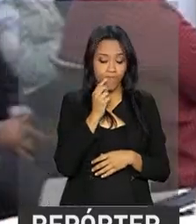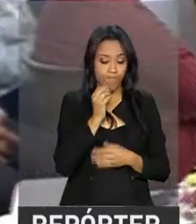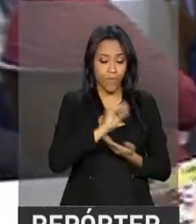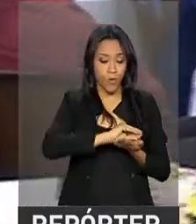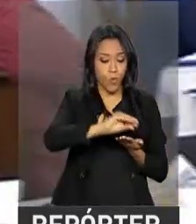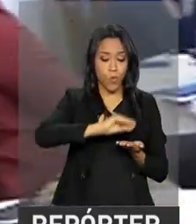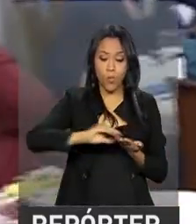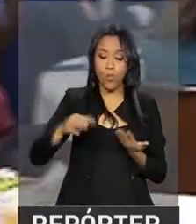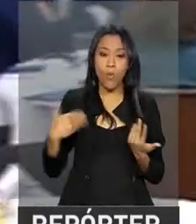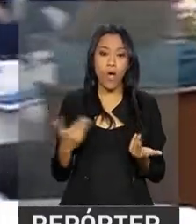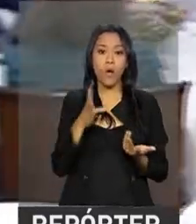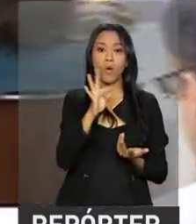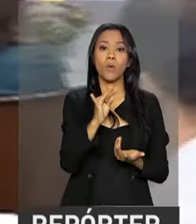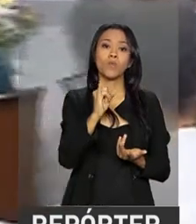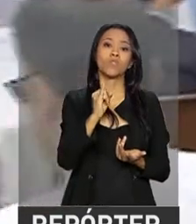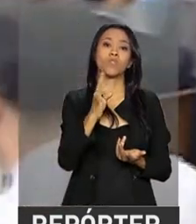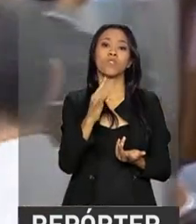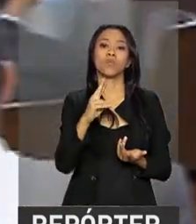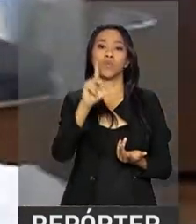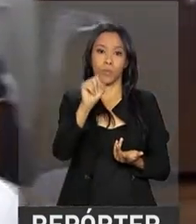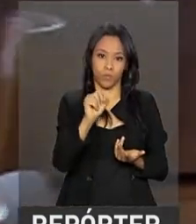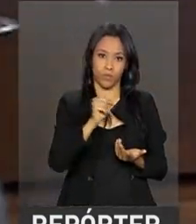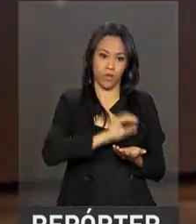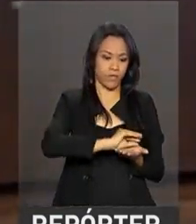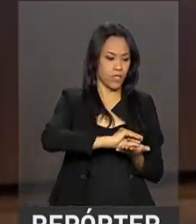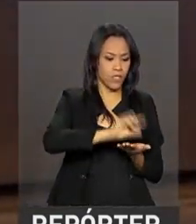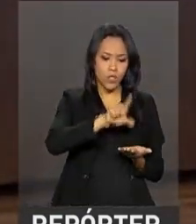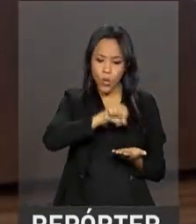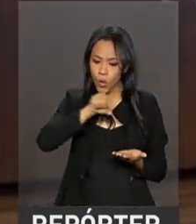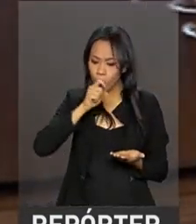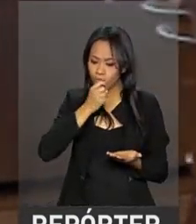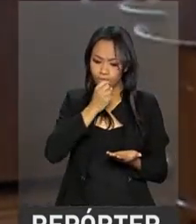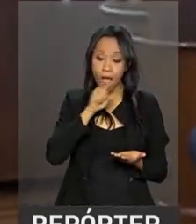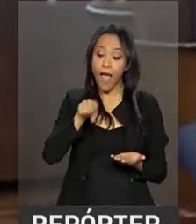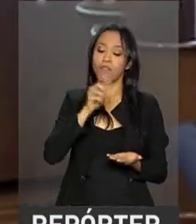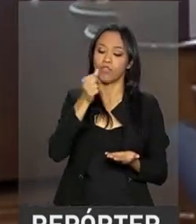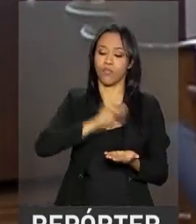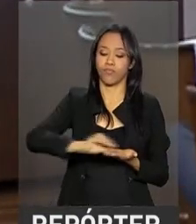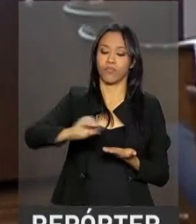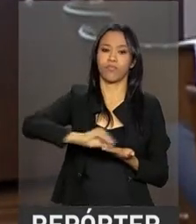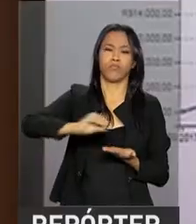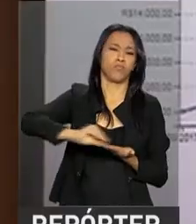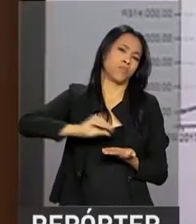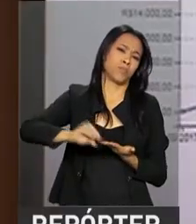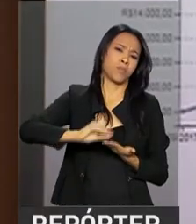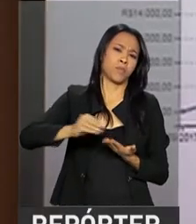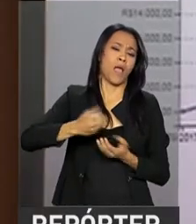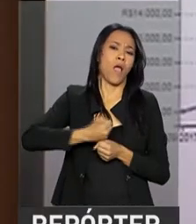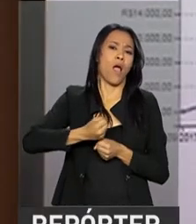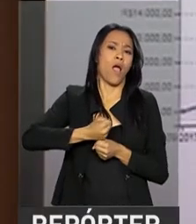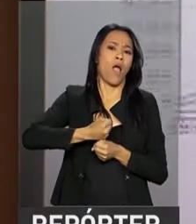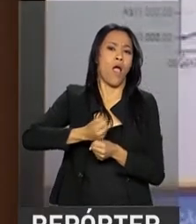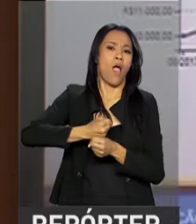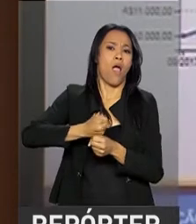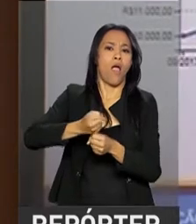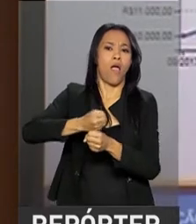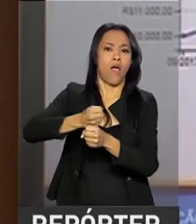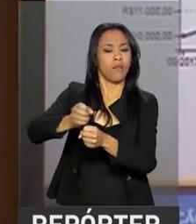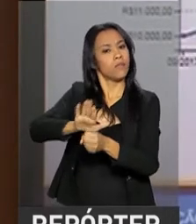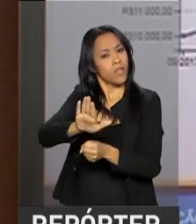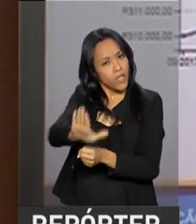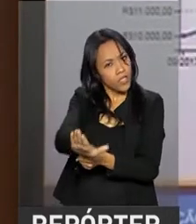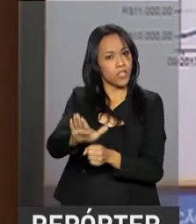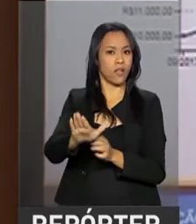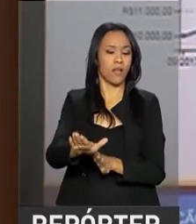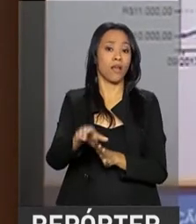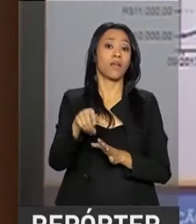qual dos títulos disponíveis. Depois, seguir passo a passo as orientações do programa, como o tempo que deseja deixar o dinheiro aplicado,